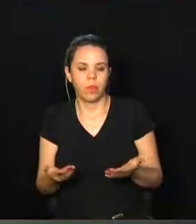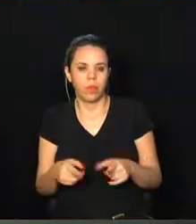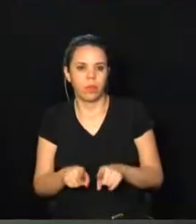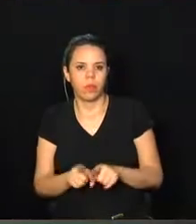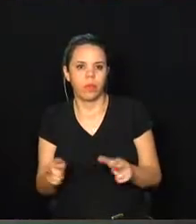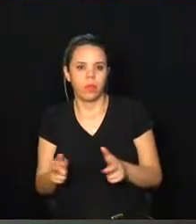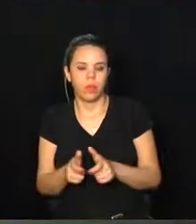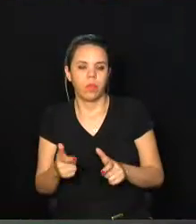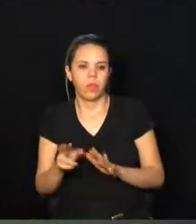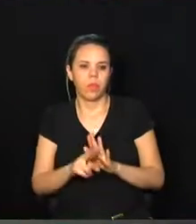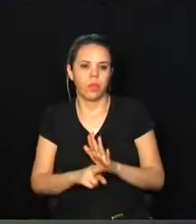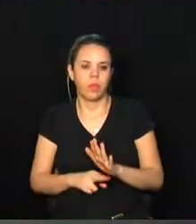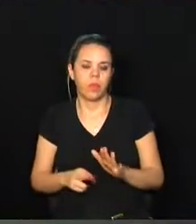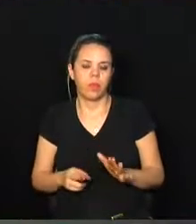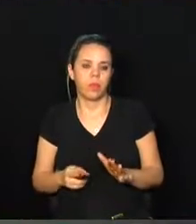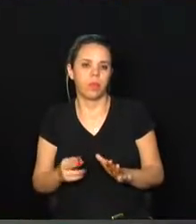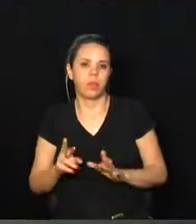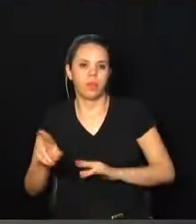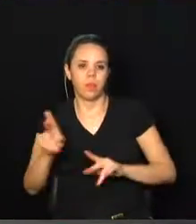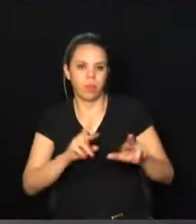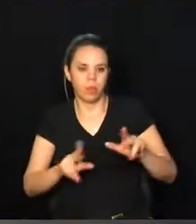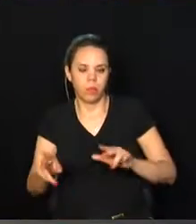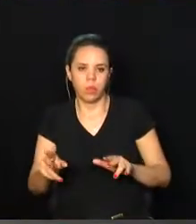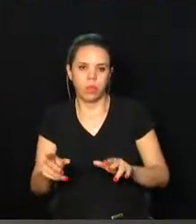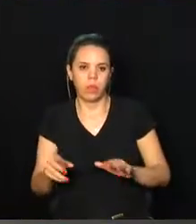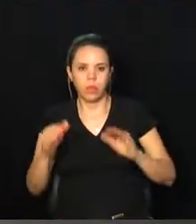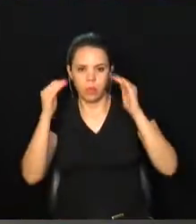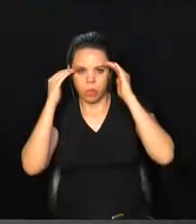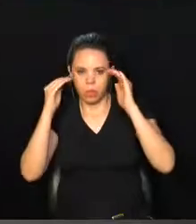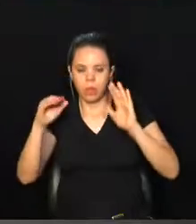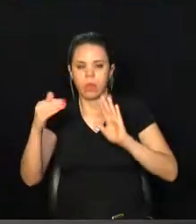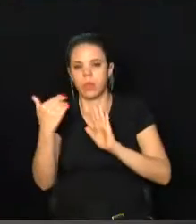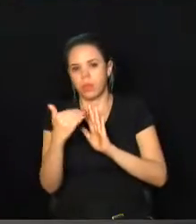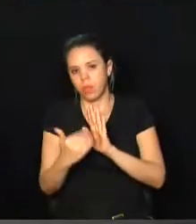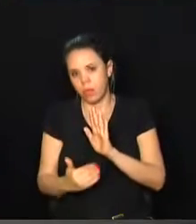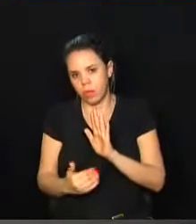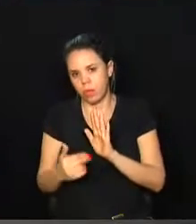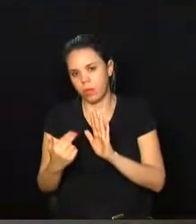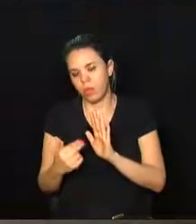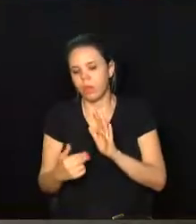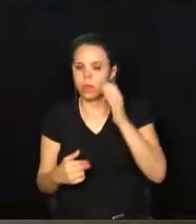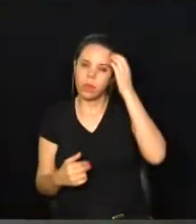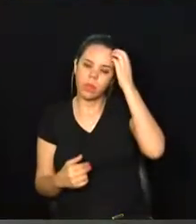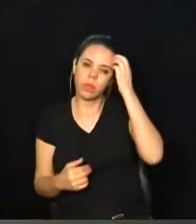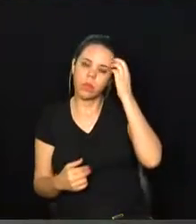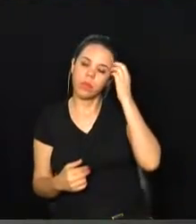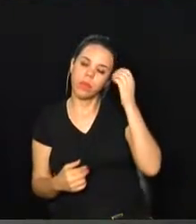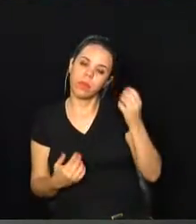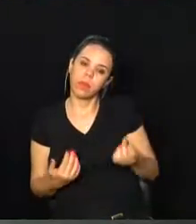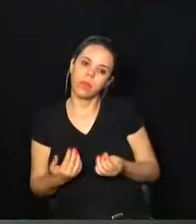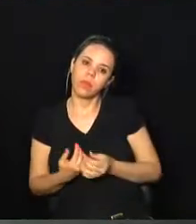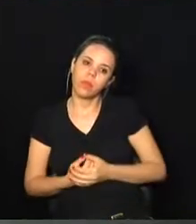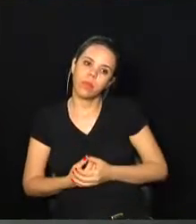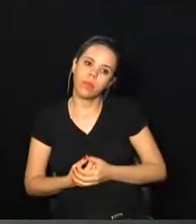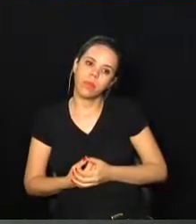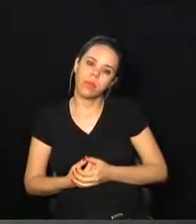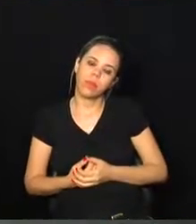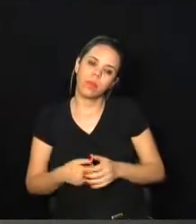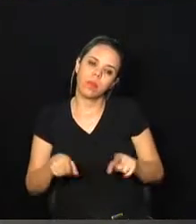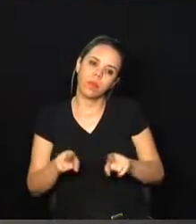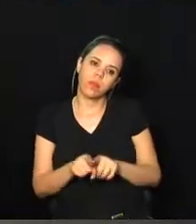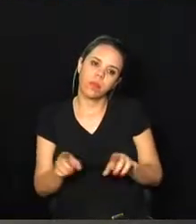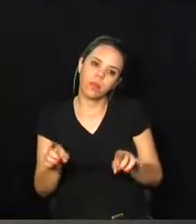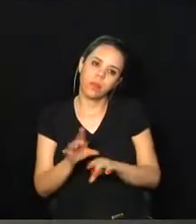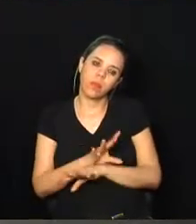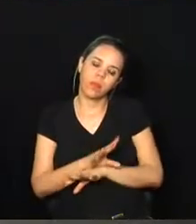menos critérios subjetivos. Estava tudo ali, tinha que seguir aquela lista, né, aquele checklist. Então, isso também